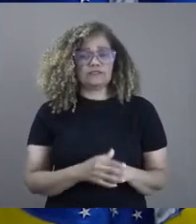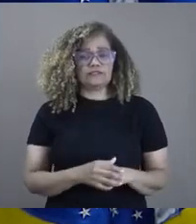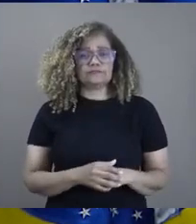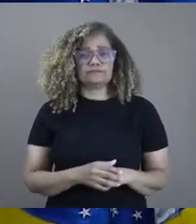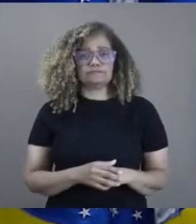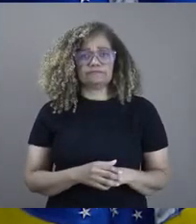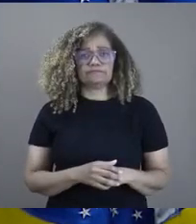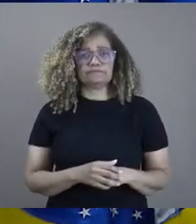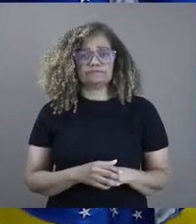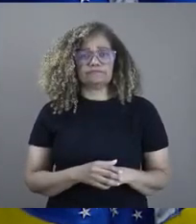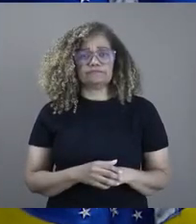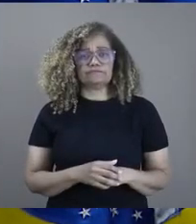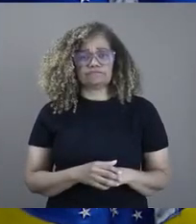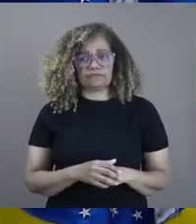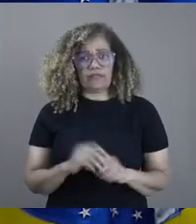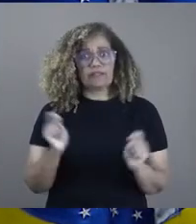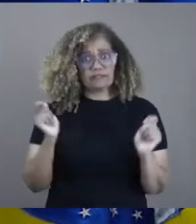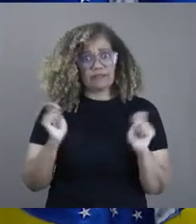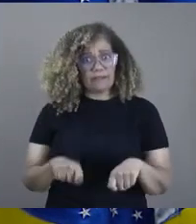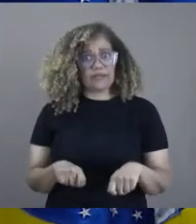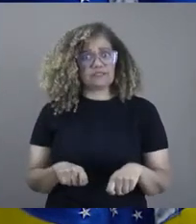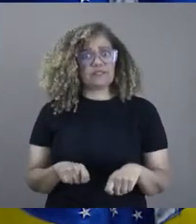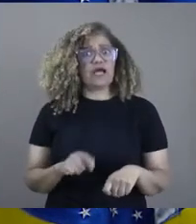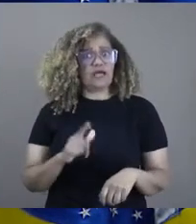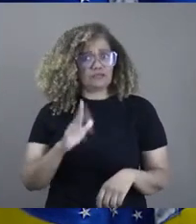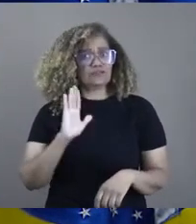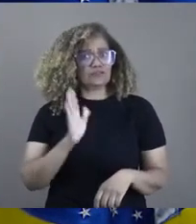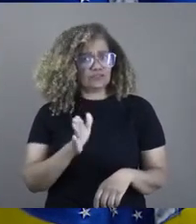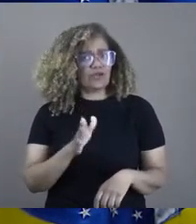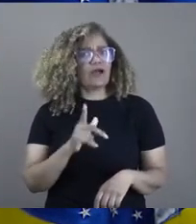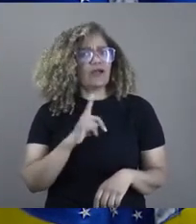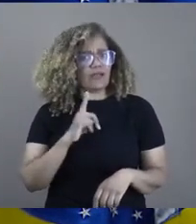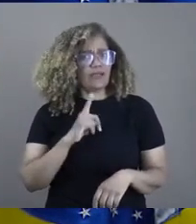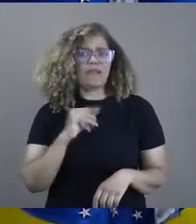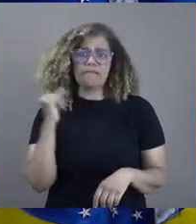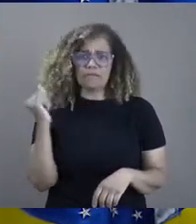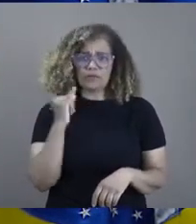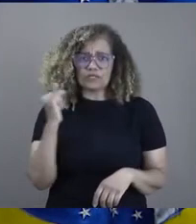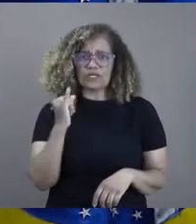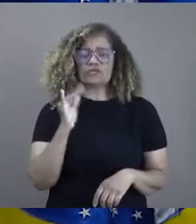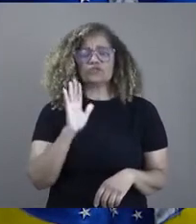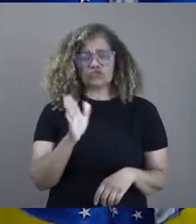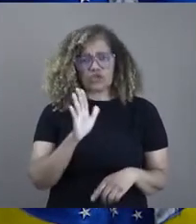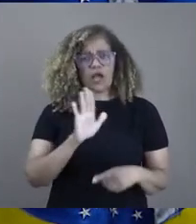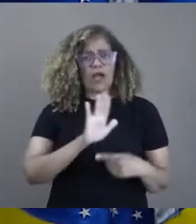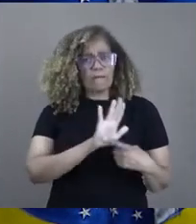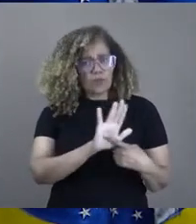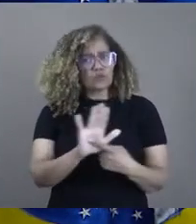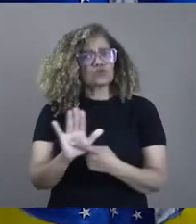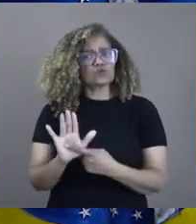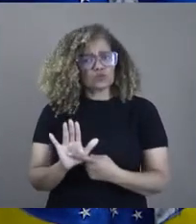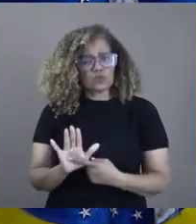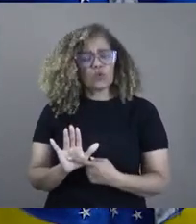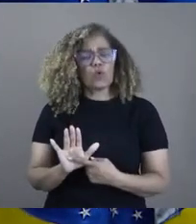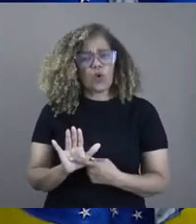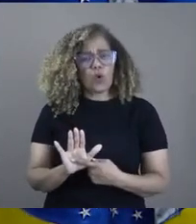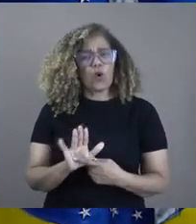dar conta o que é mais importante já mostrou isto inclusive